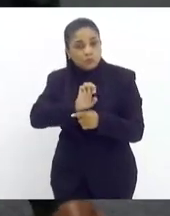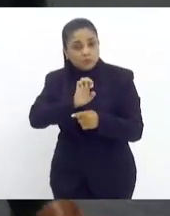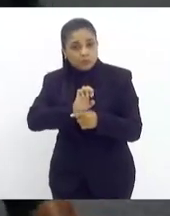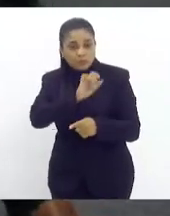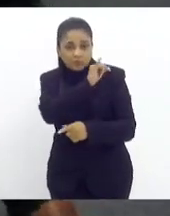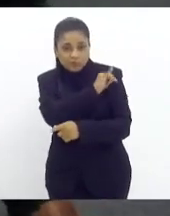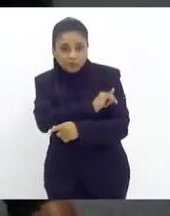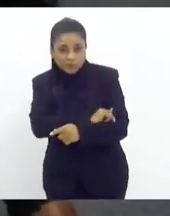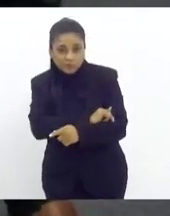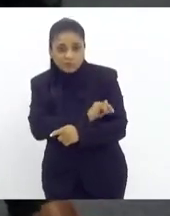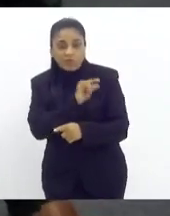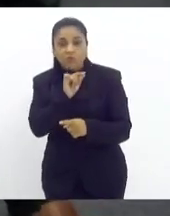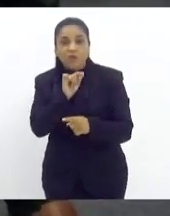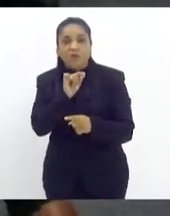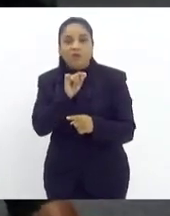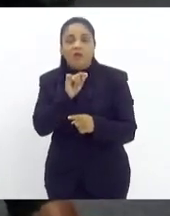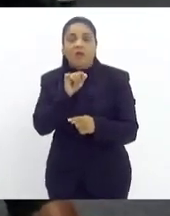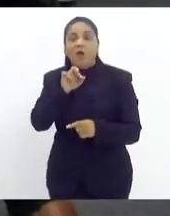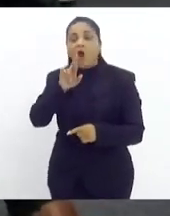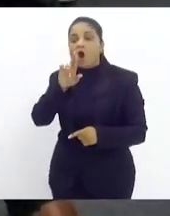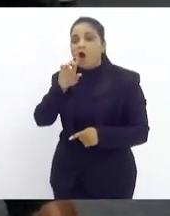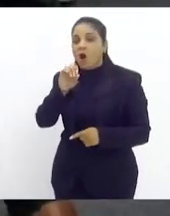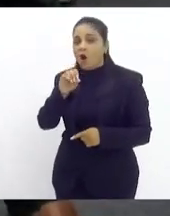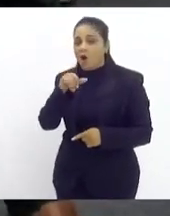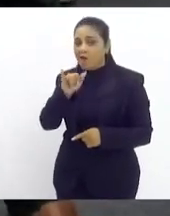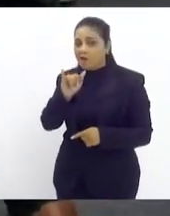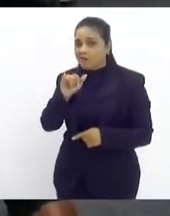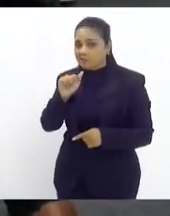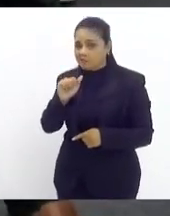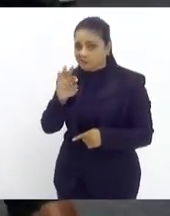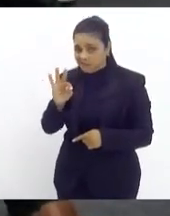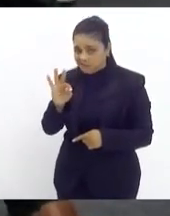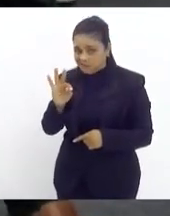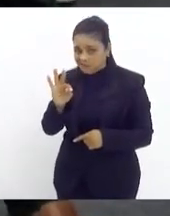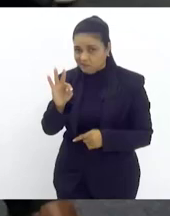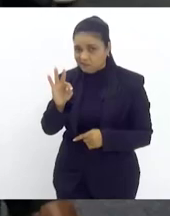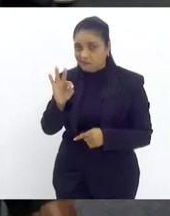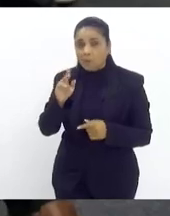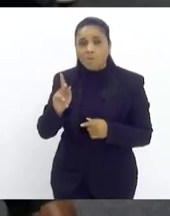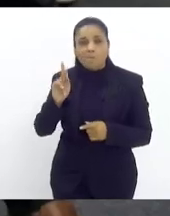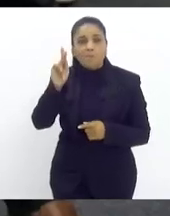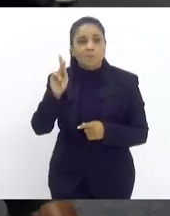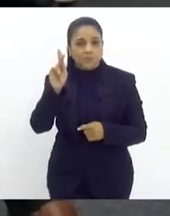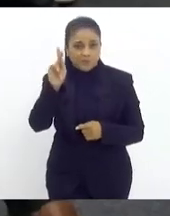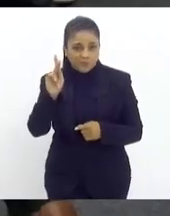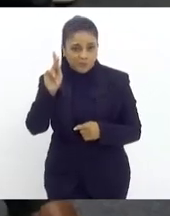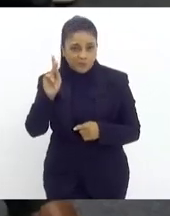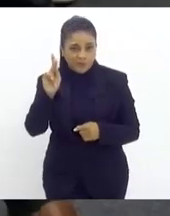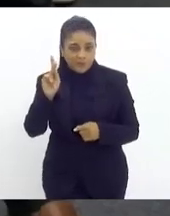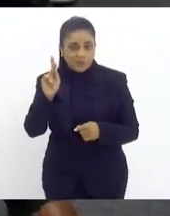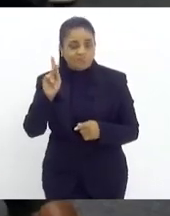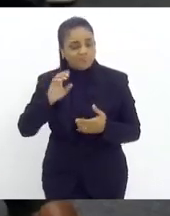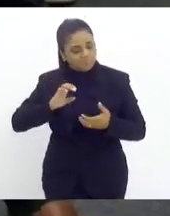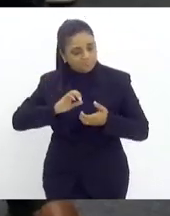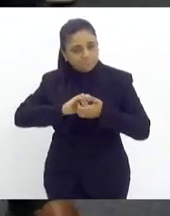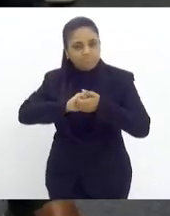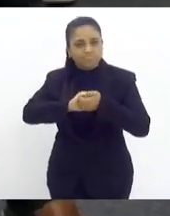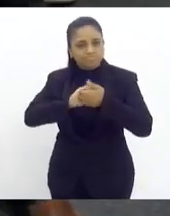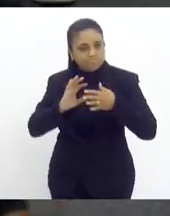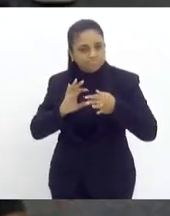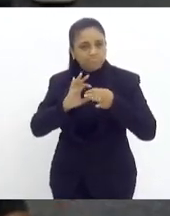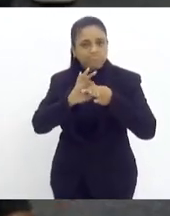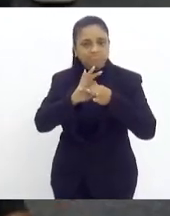com relação aos de petróleo e nós estamos de mãos dadas